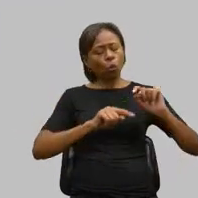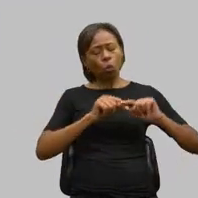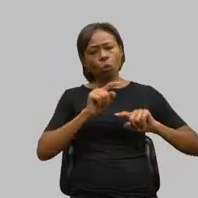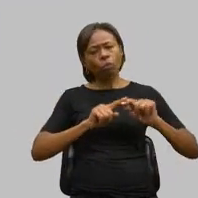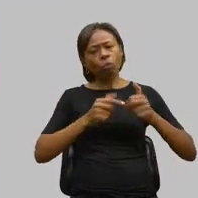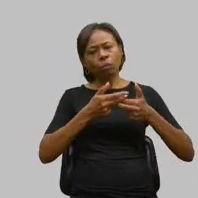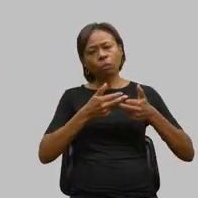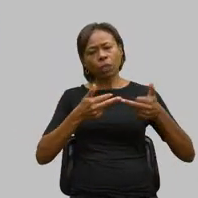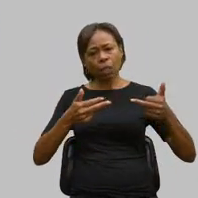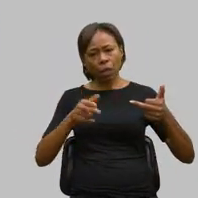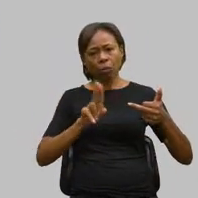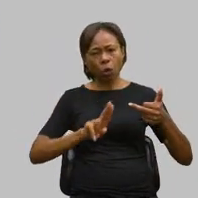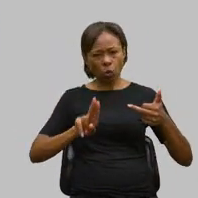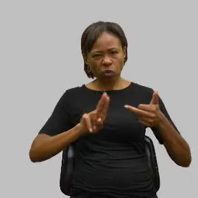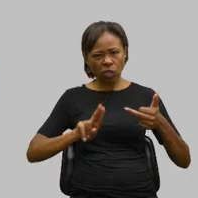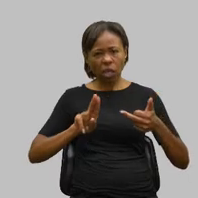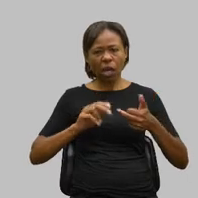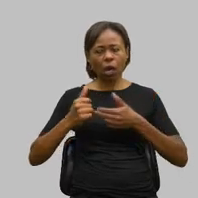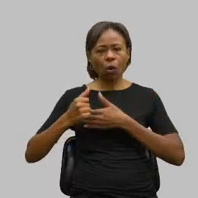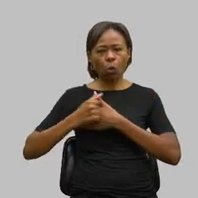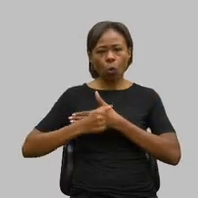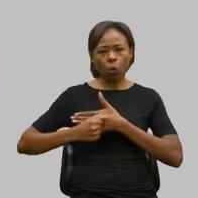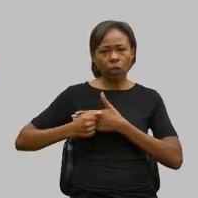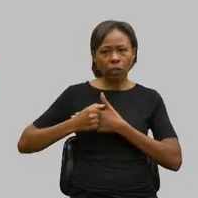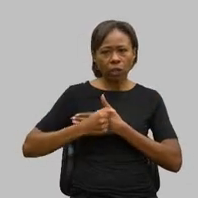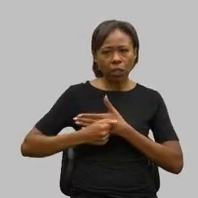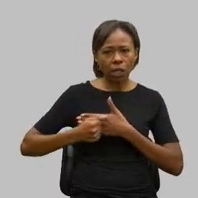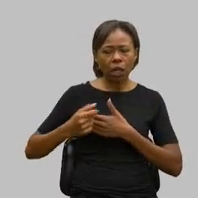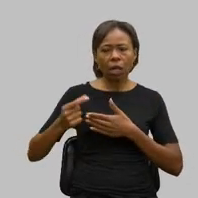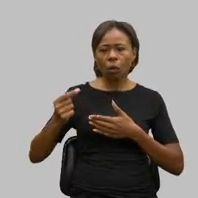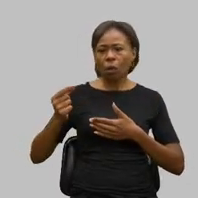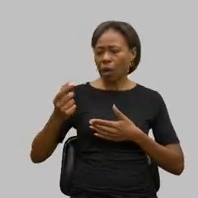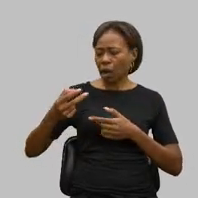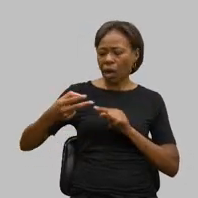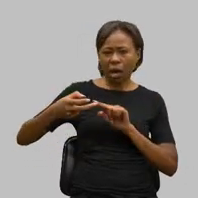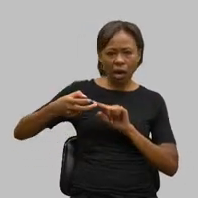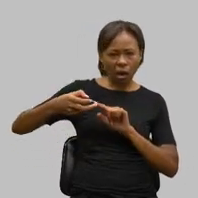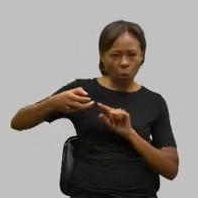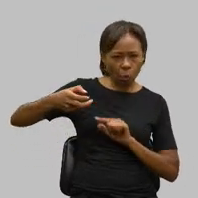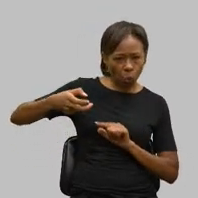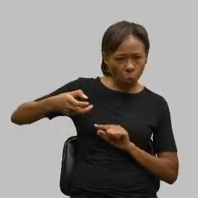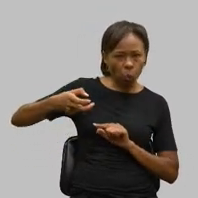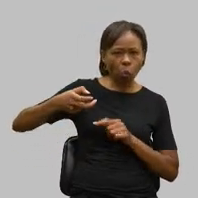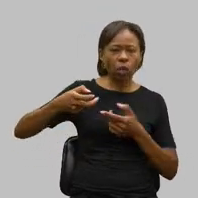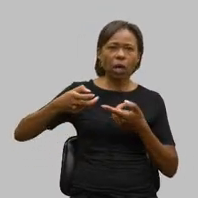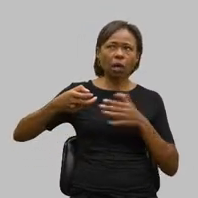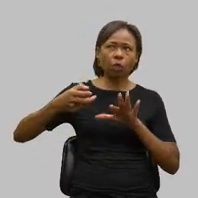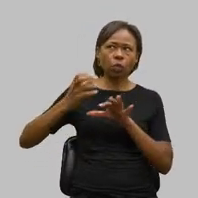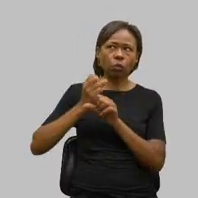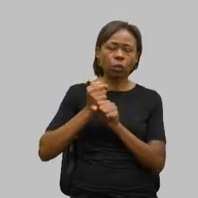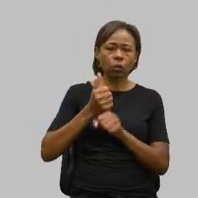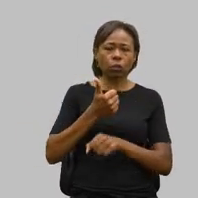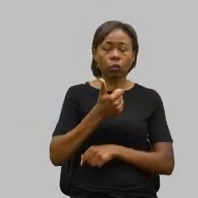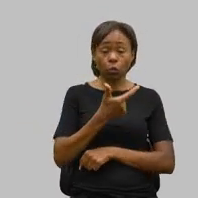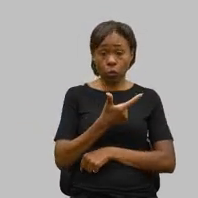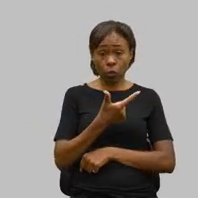ali, com o ultrassom, a agulha, etc., fica mais ou menos em R 250,00.